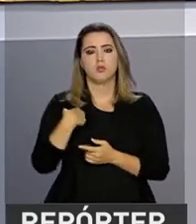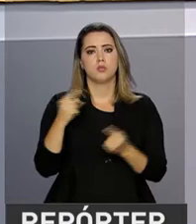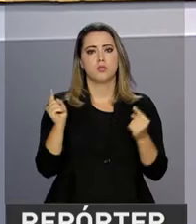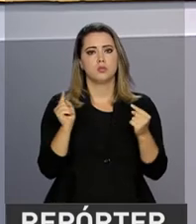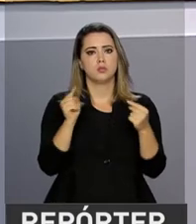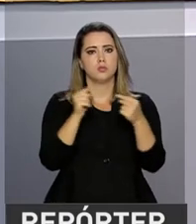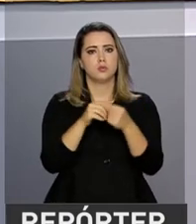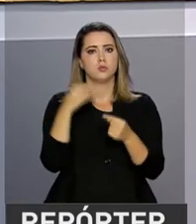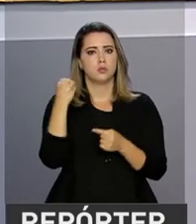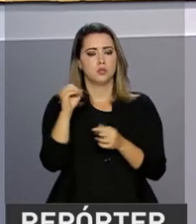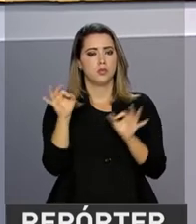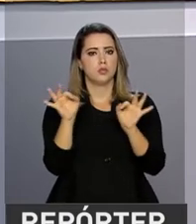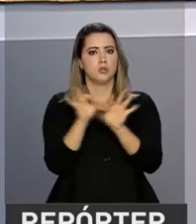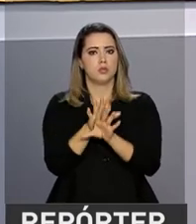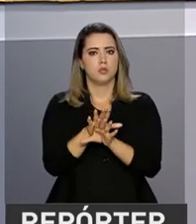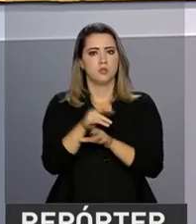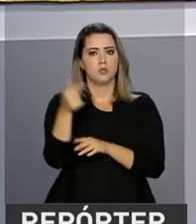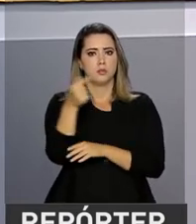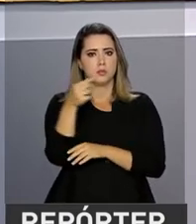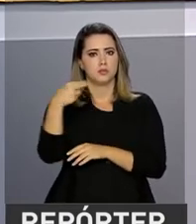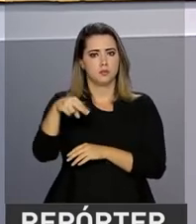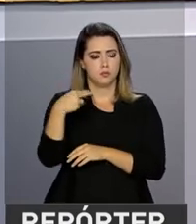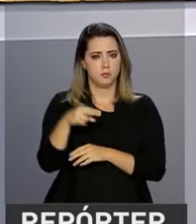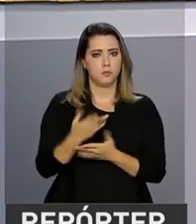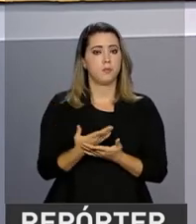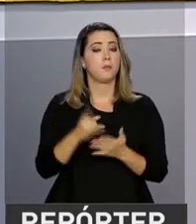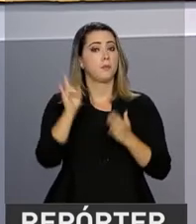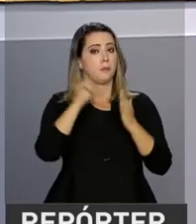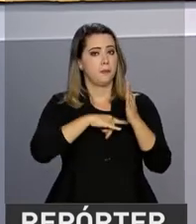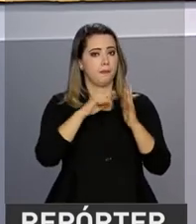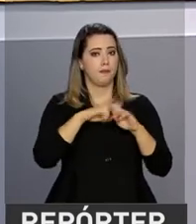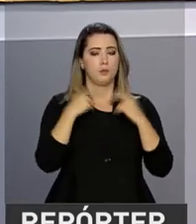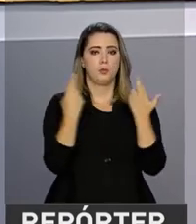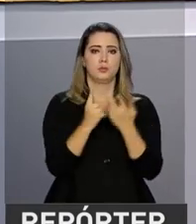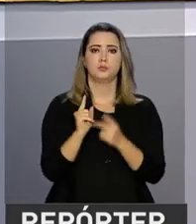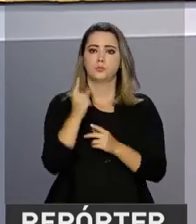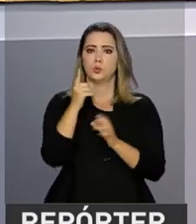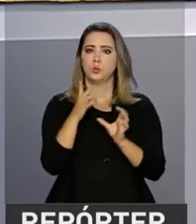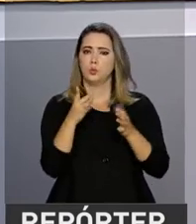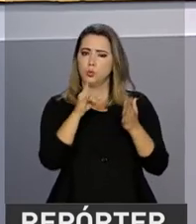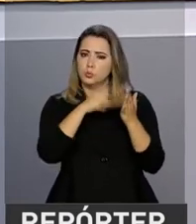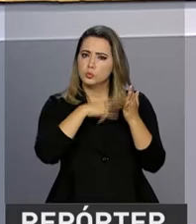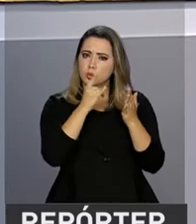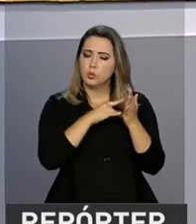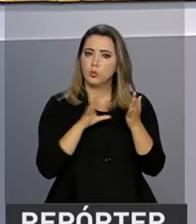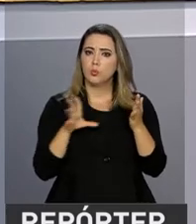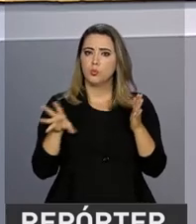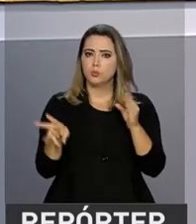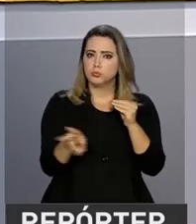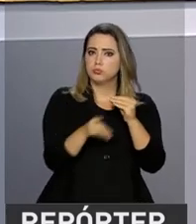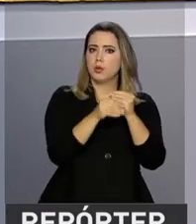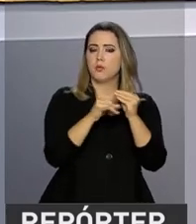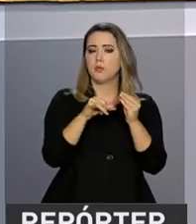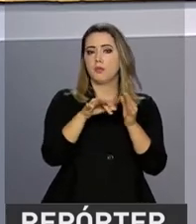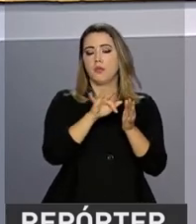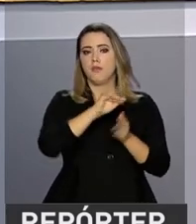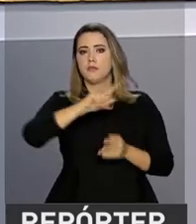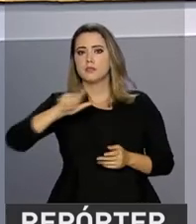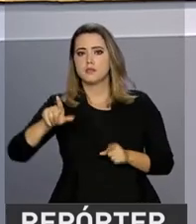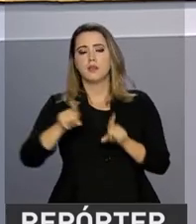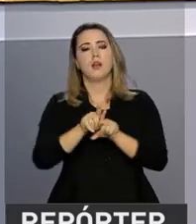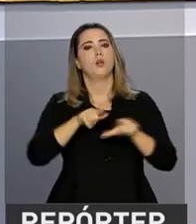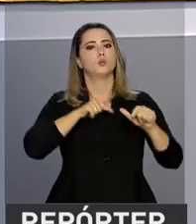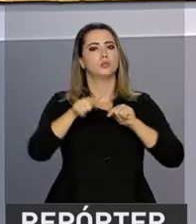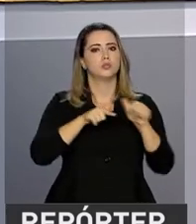mês de outubro, termina amanhã, 7 de novembro. O documento reúne em uma única guia as contribuições fiscais, trabalhistas